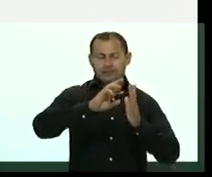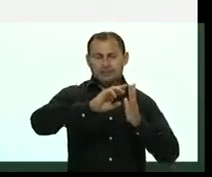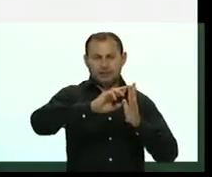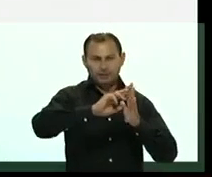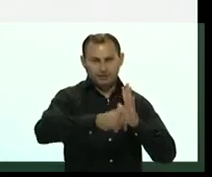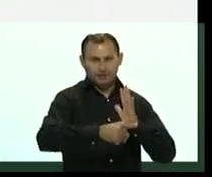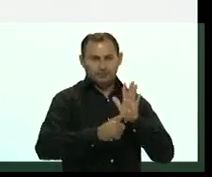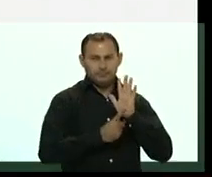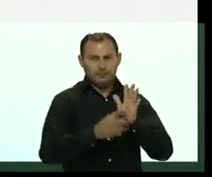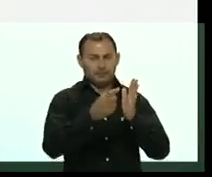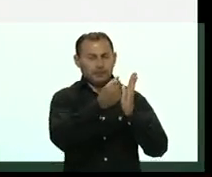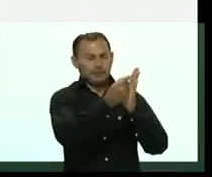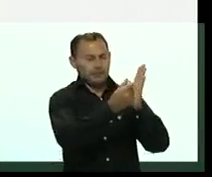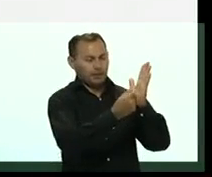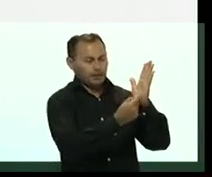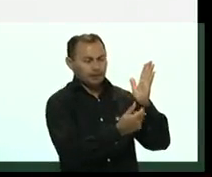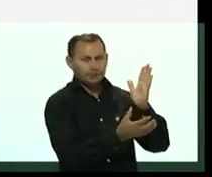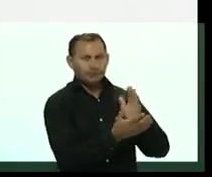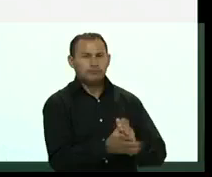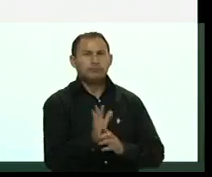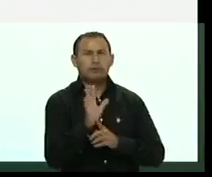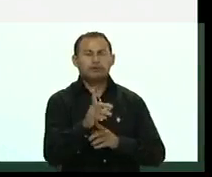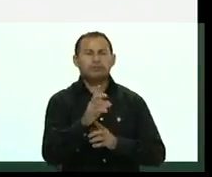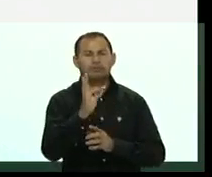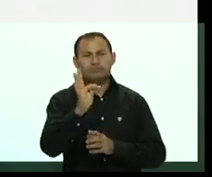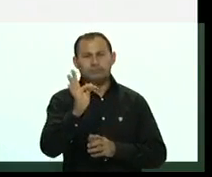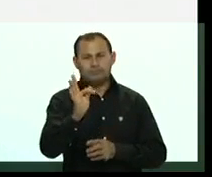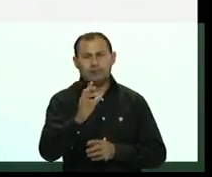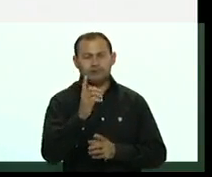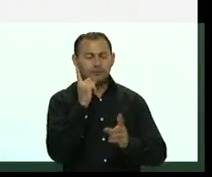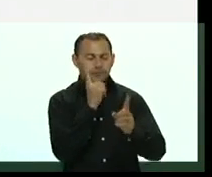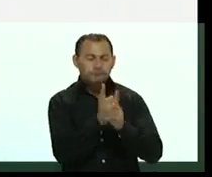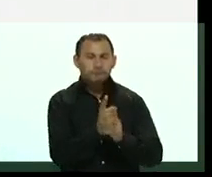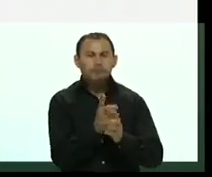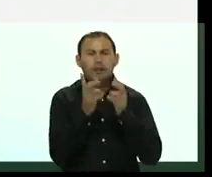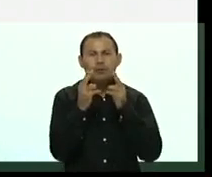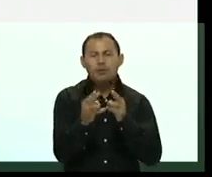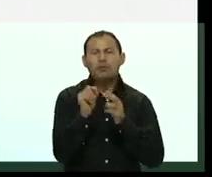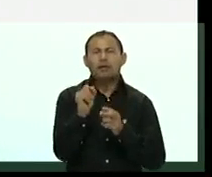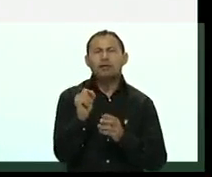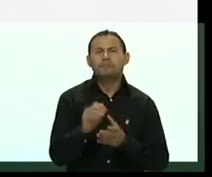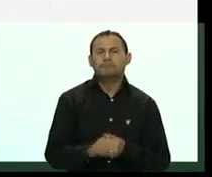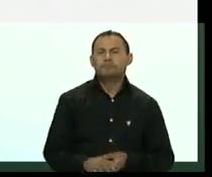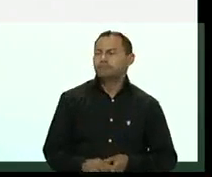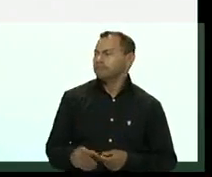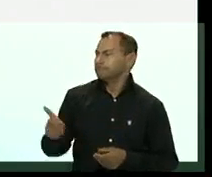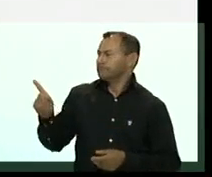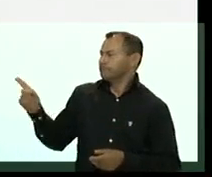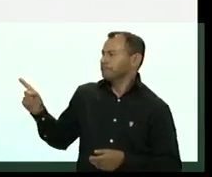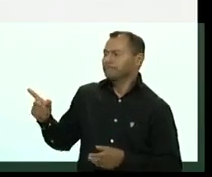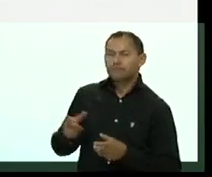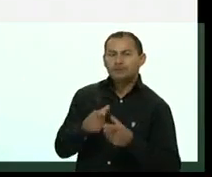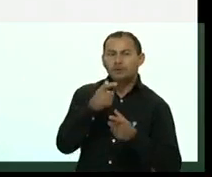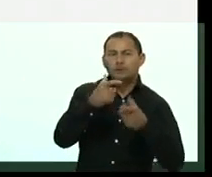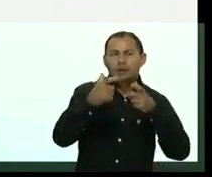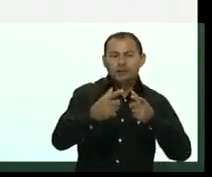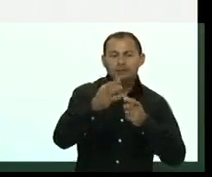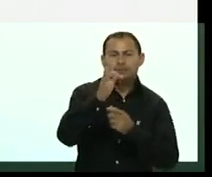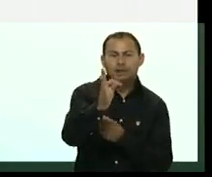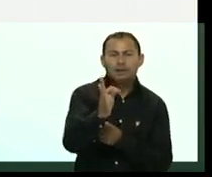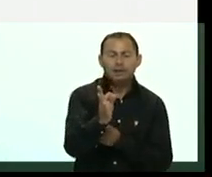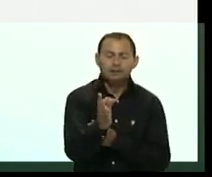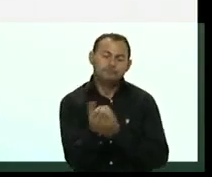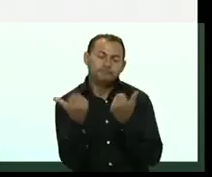que representa a taxa, que é aquela função que a gente acabou de encontrar, vai ser igual ao quê? No lugar do t, eu vou